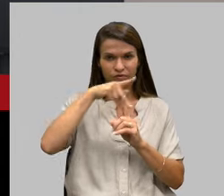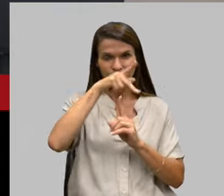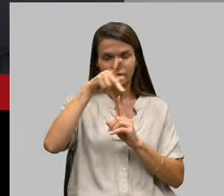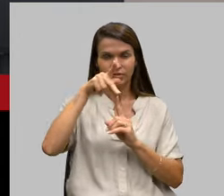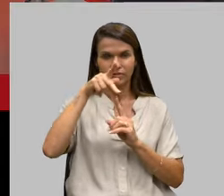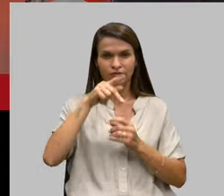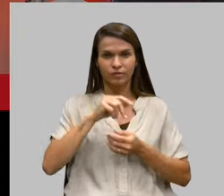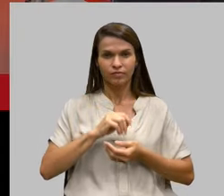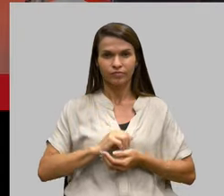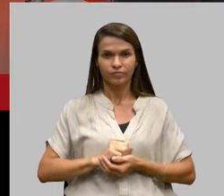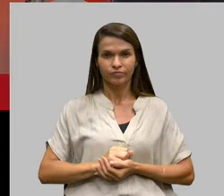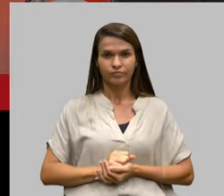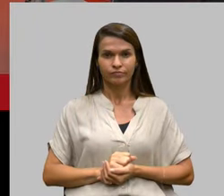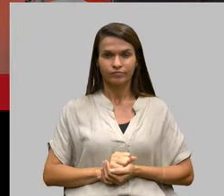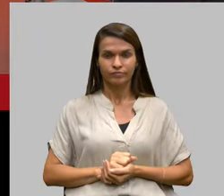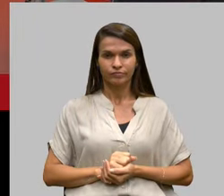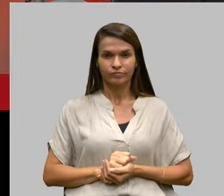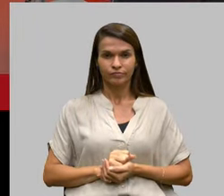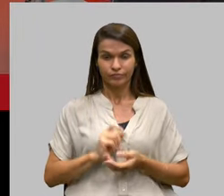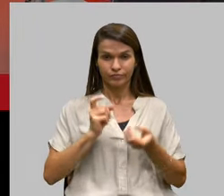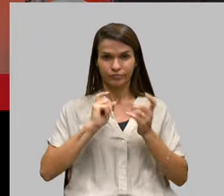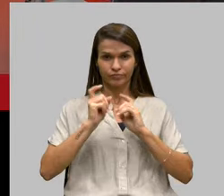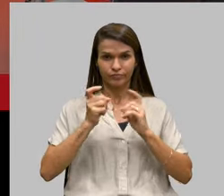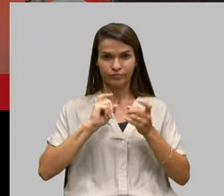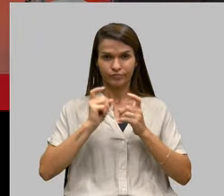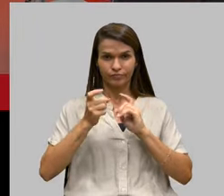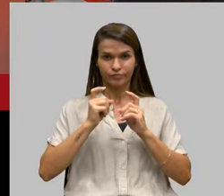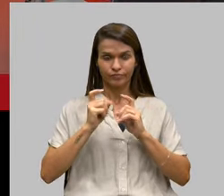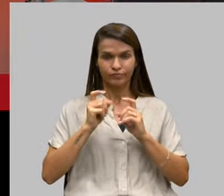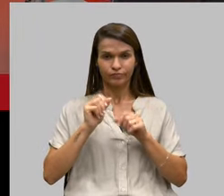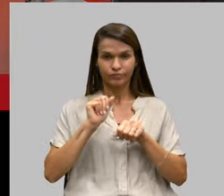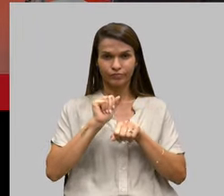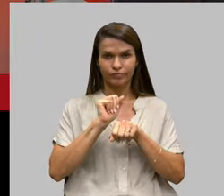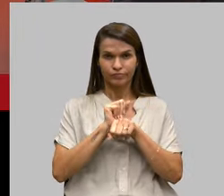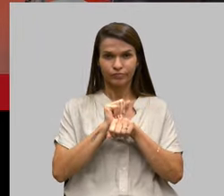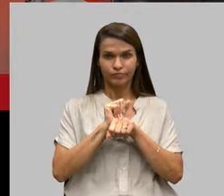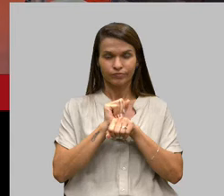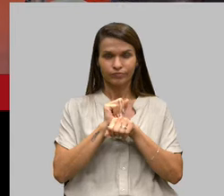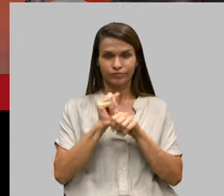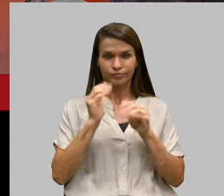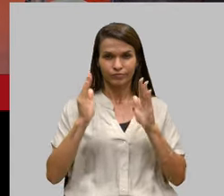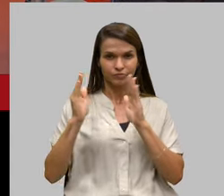Social A reunião está suspensa por tempo indeterminado